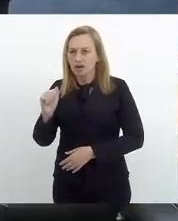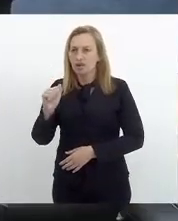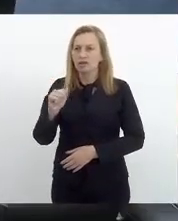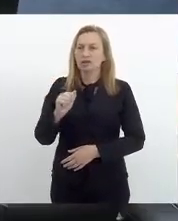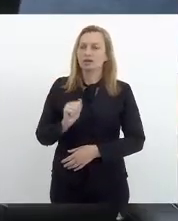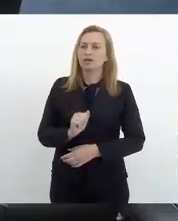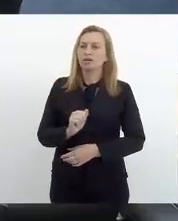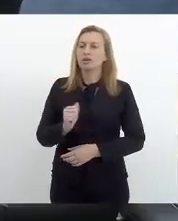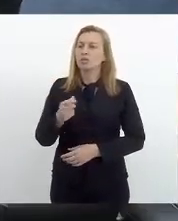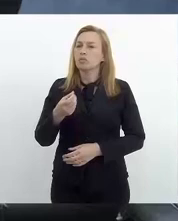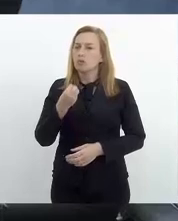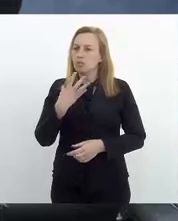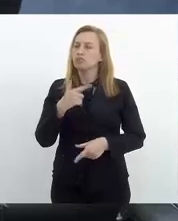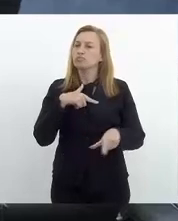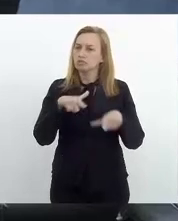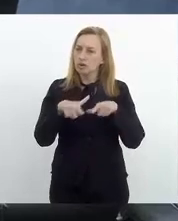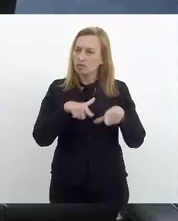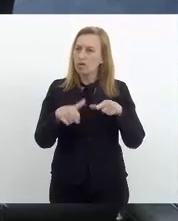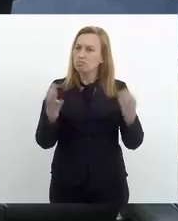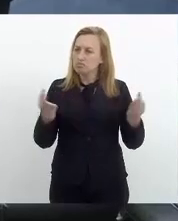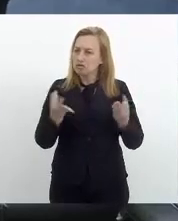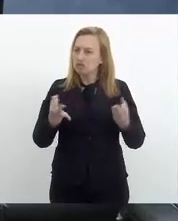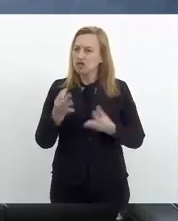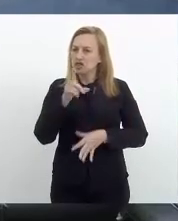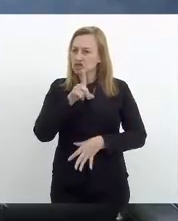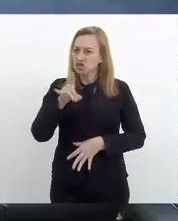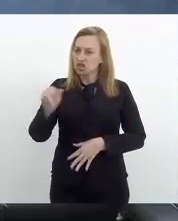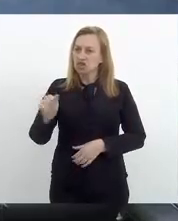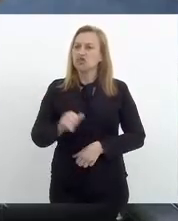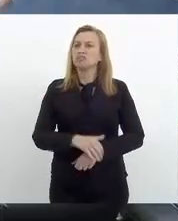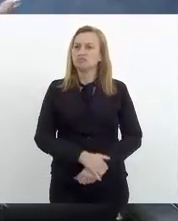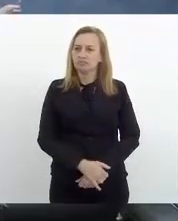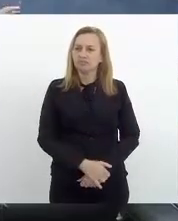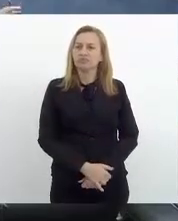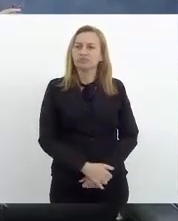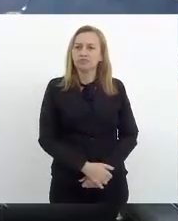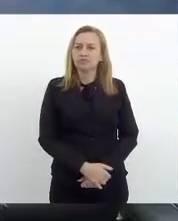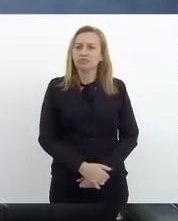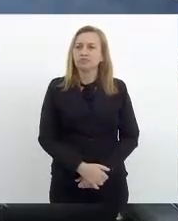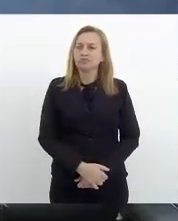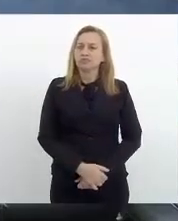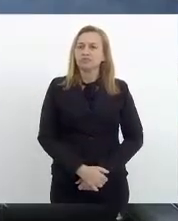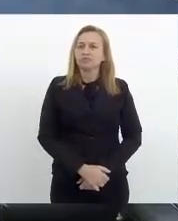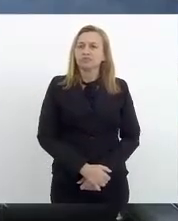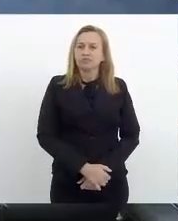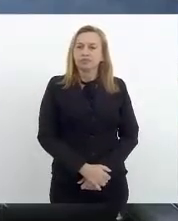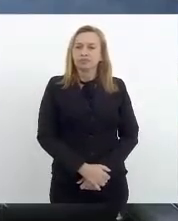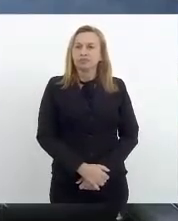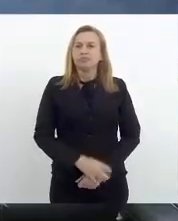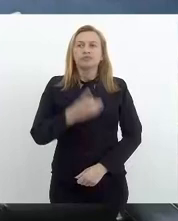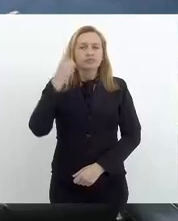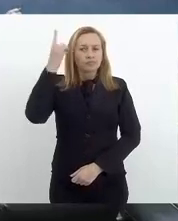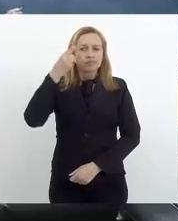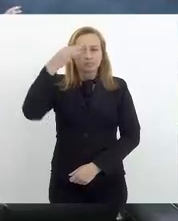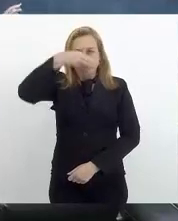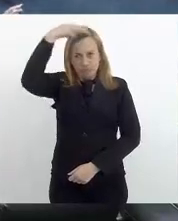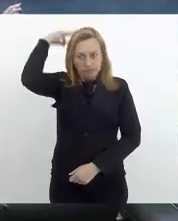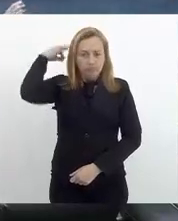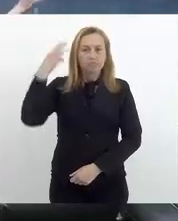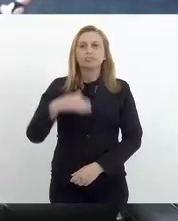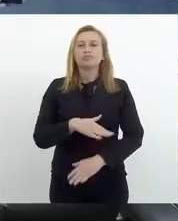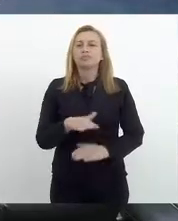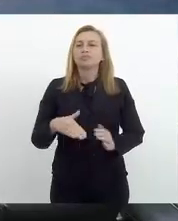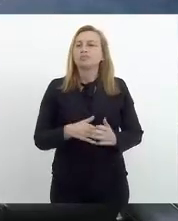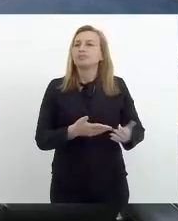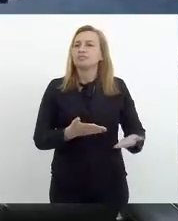efetivamente estão fazendo um trabalho hercúleo esses dias OK qualquer um resultado mais Pacheco senhoras e